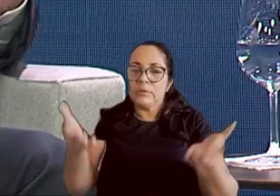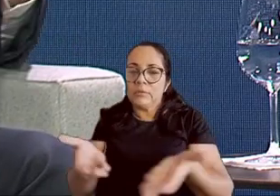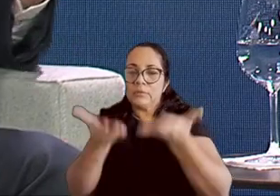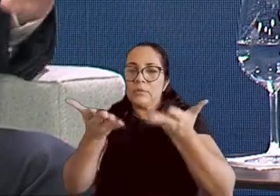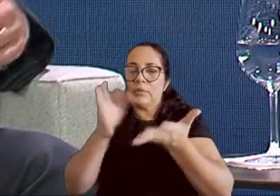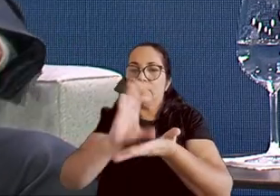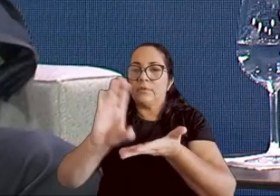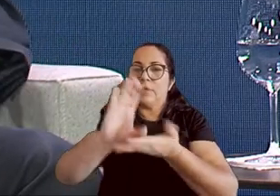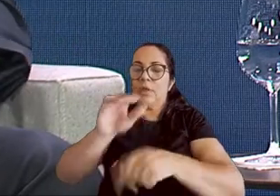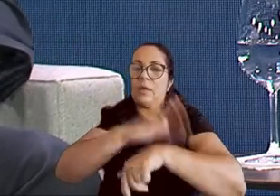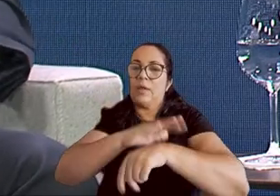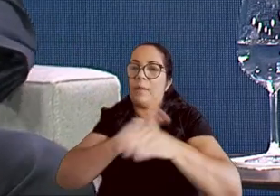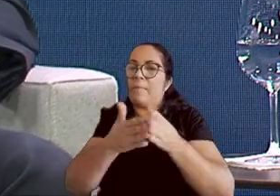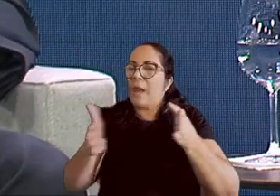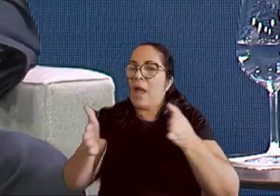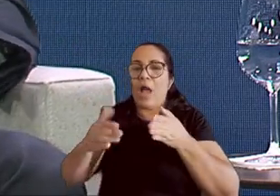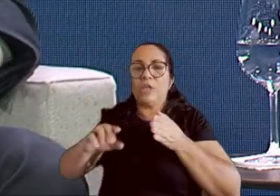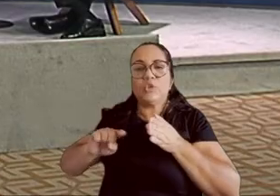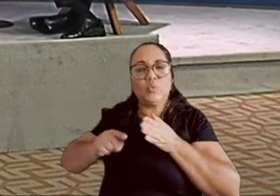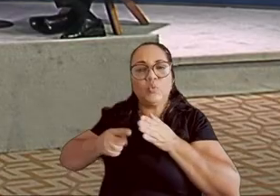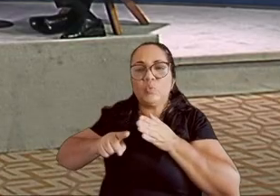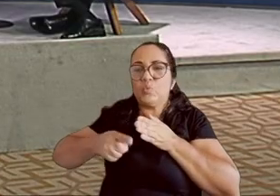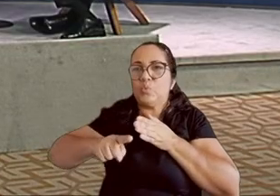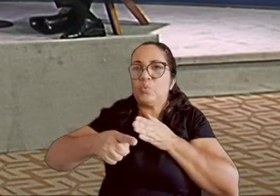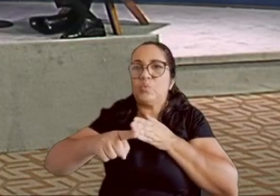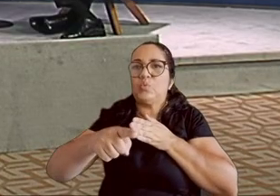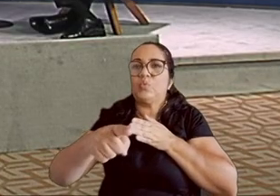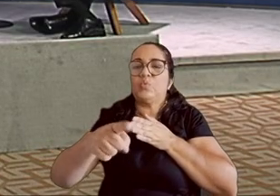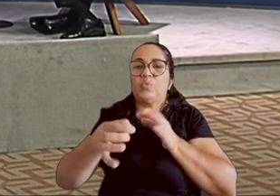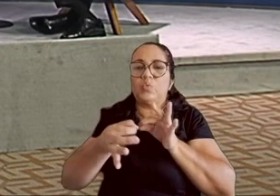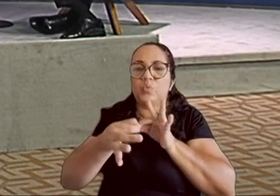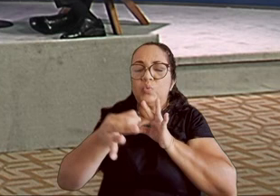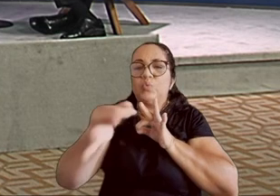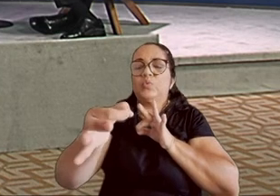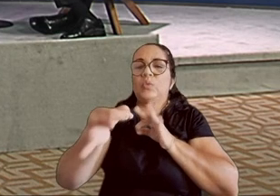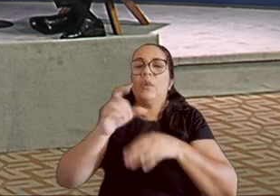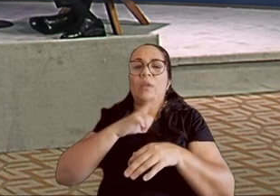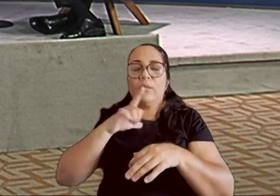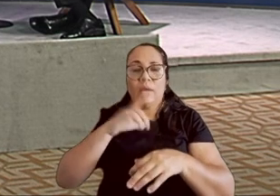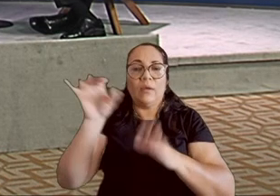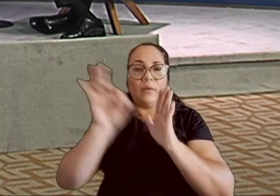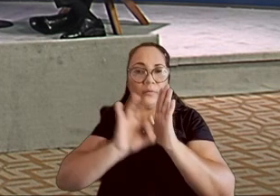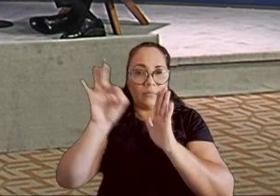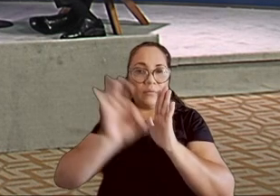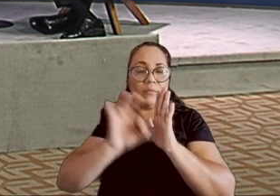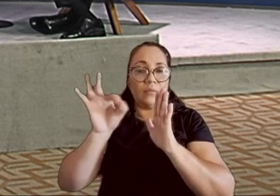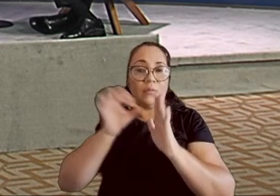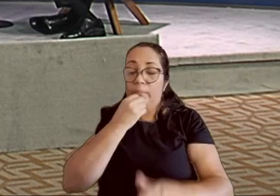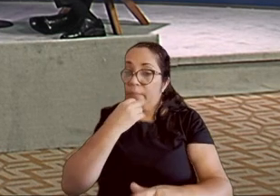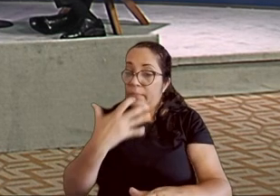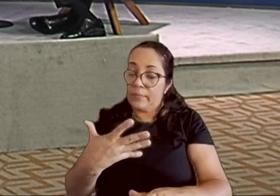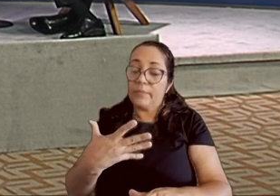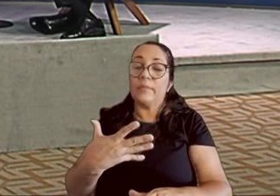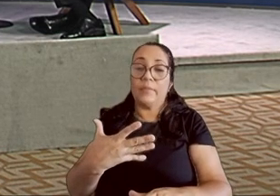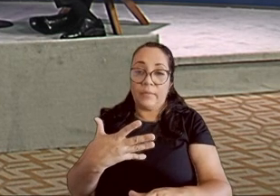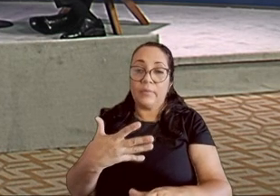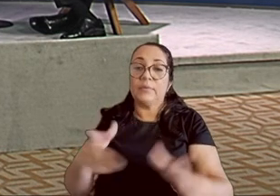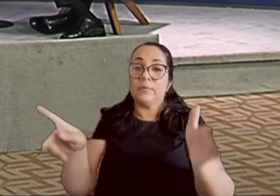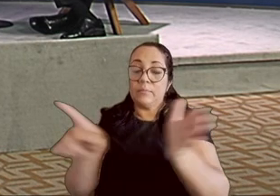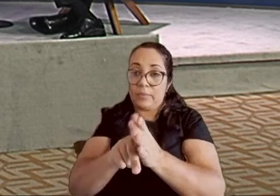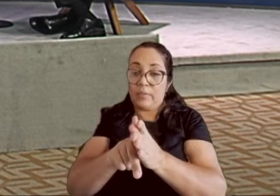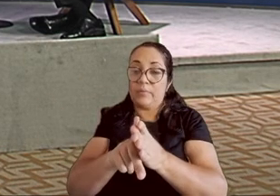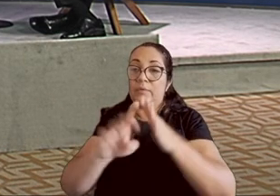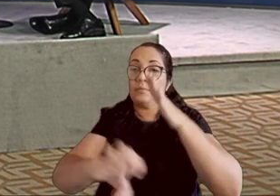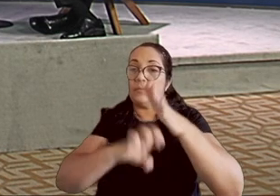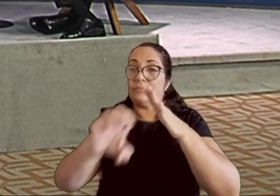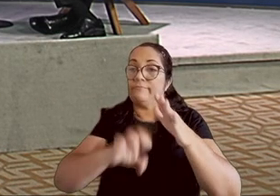né é a taxas até interessante né para os para os empreendedores e nós